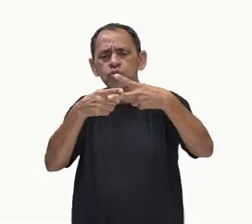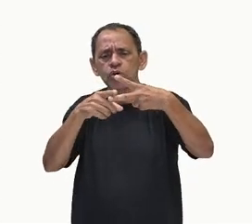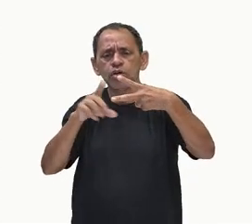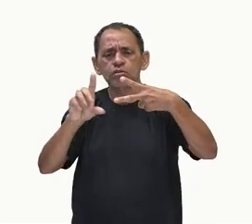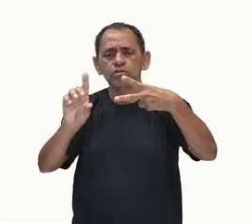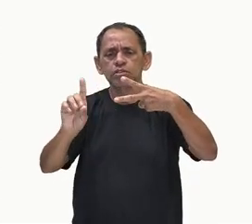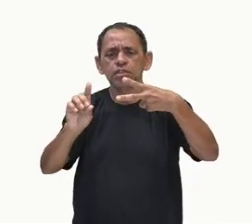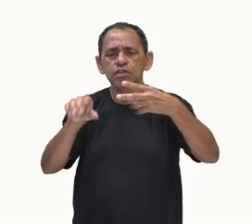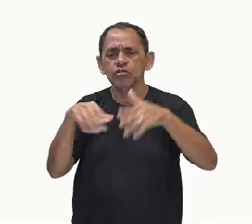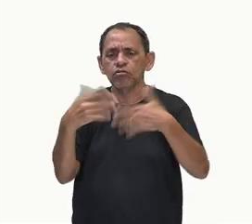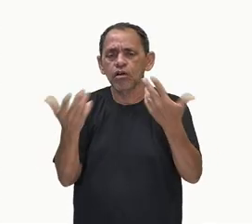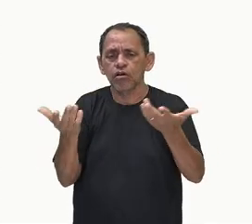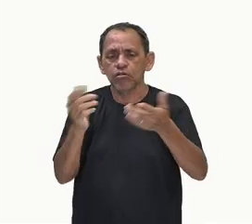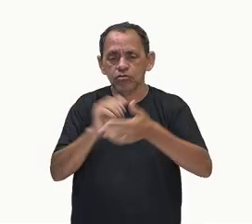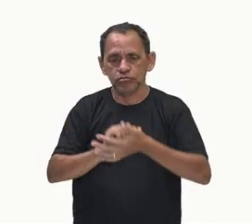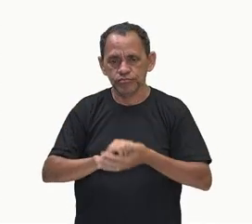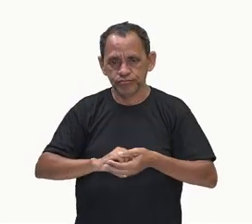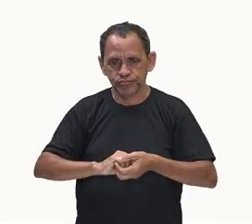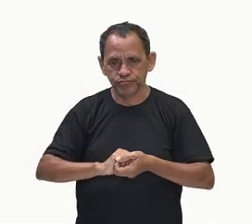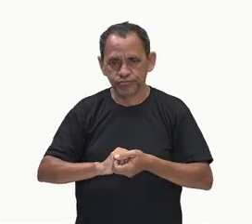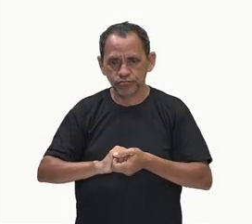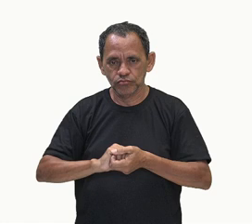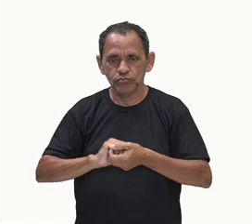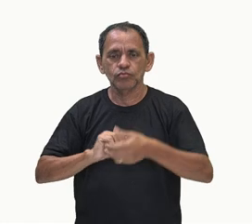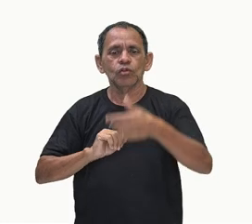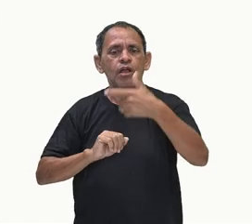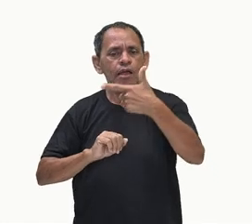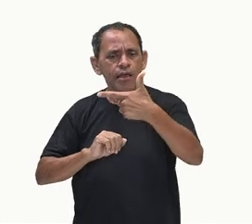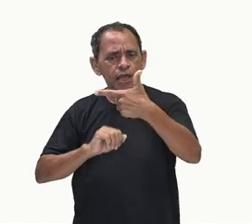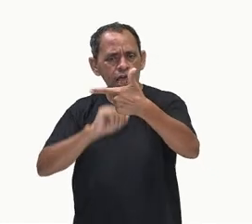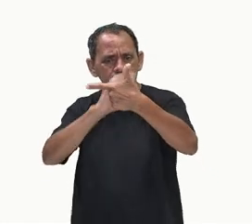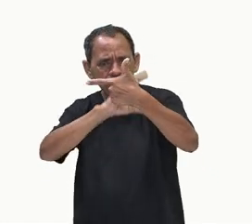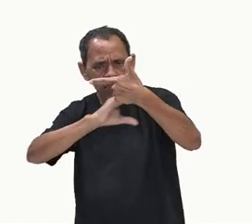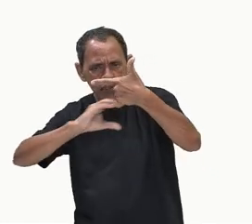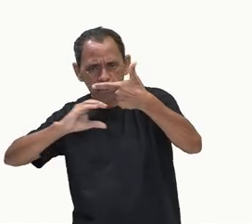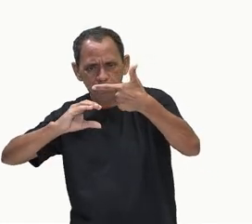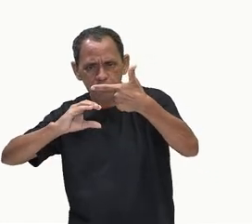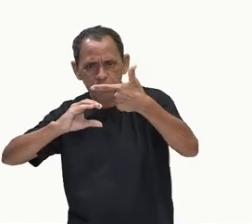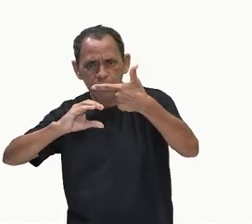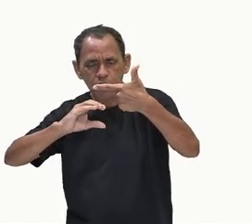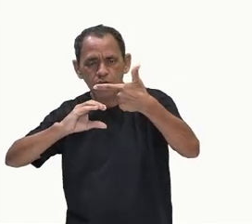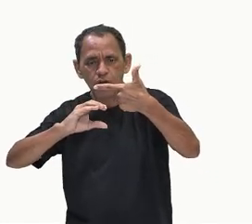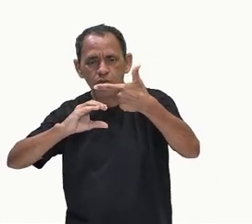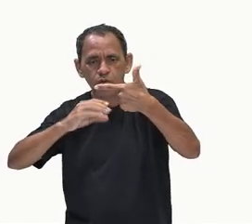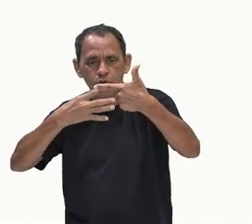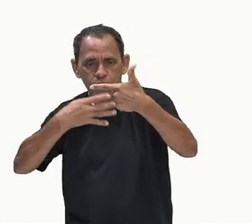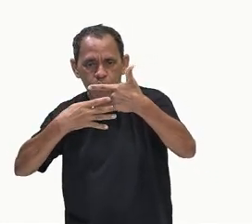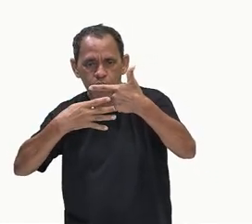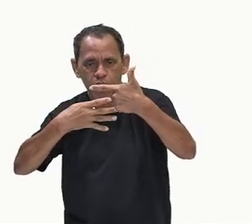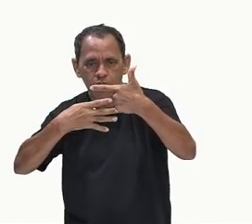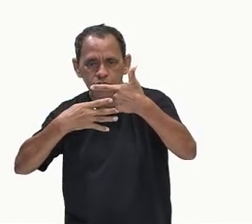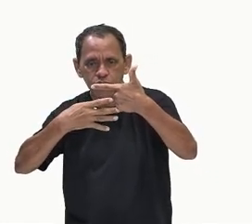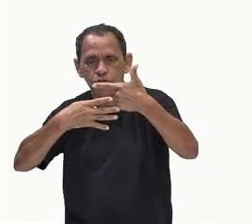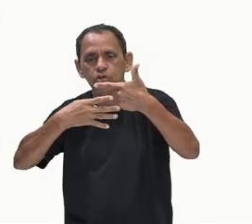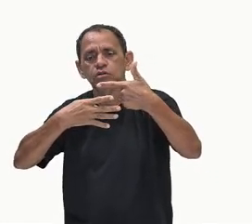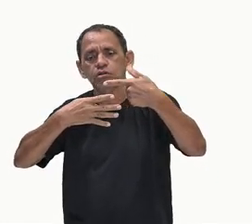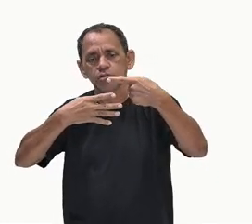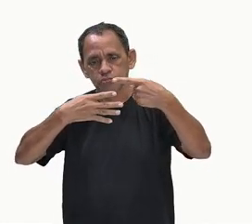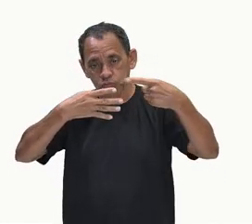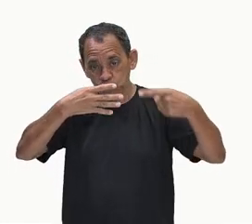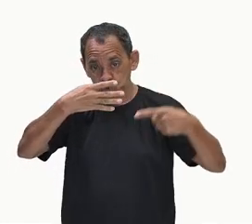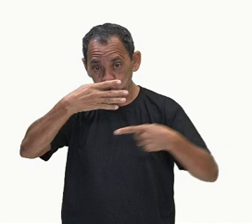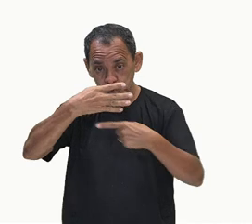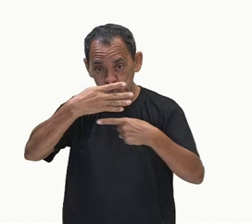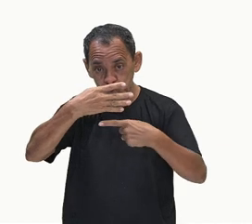D é o cateto oposto a d que é 4 sobre o cateto adjacente que é 2